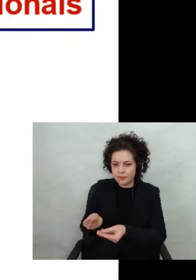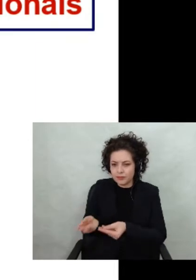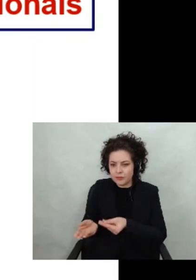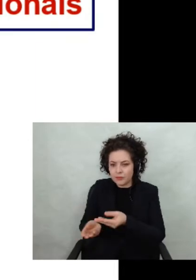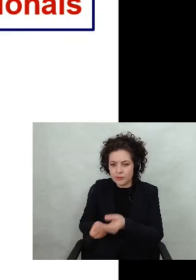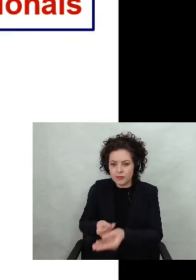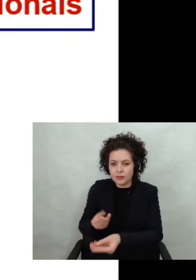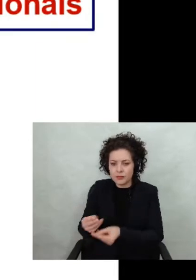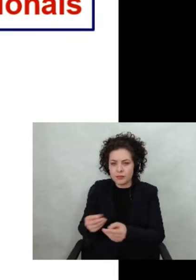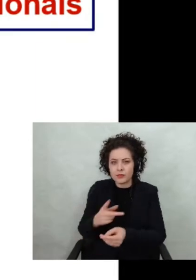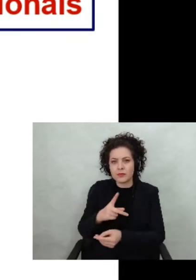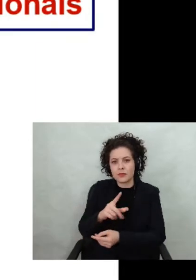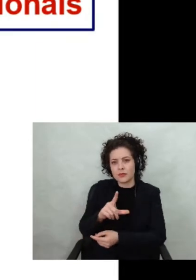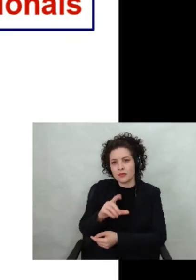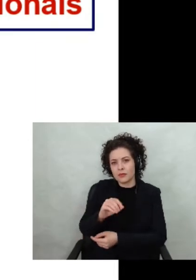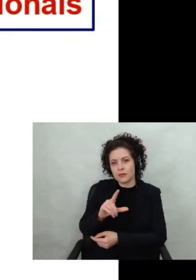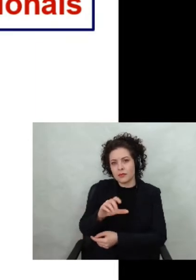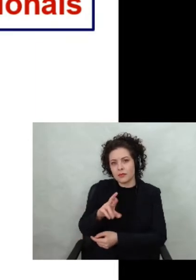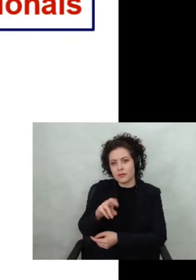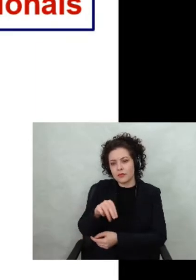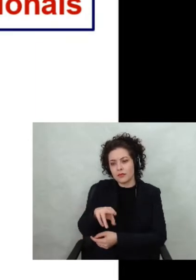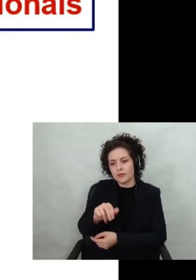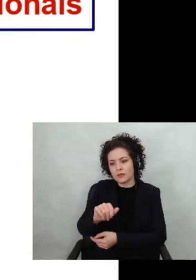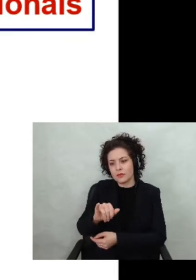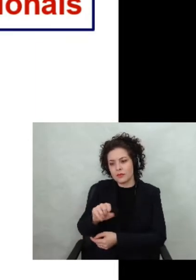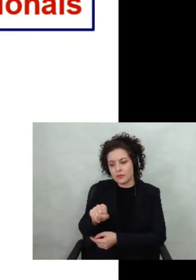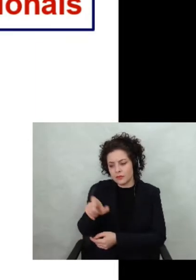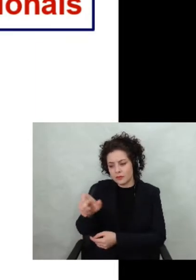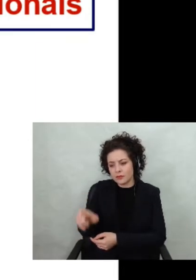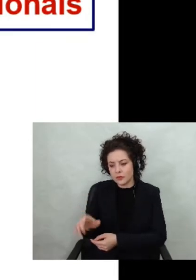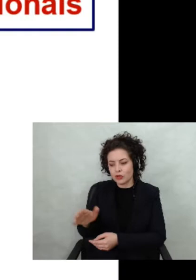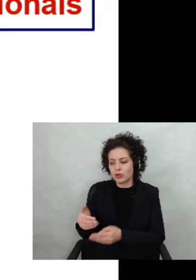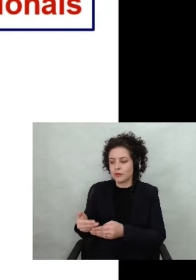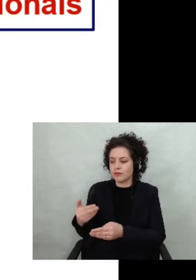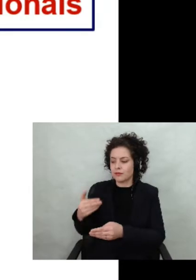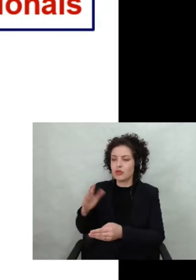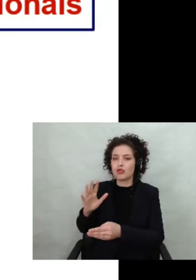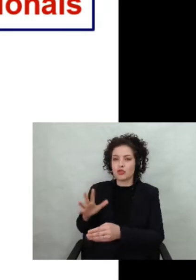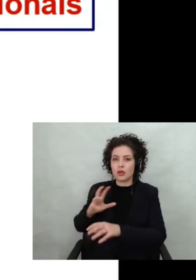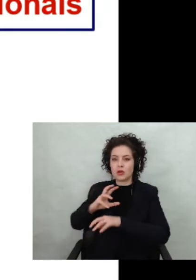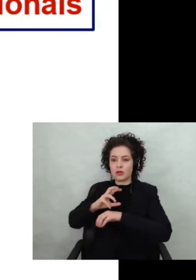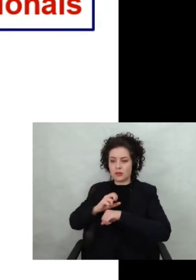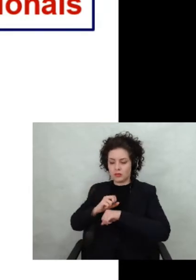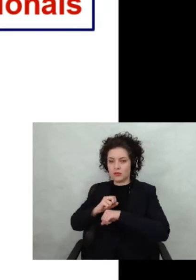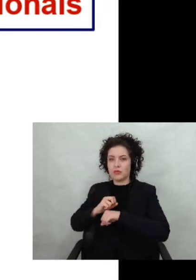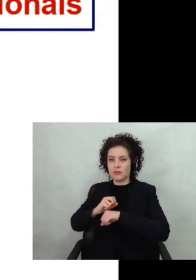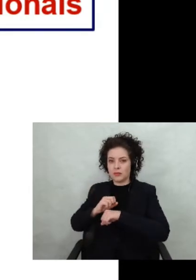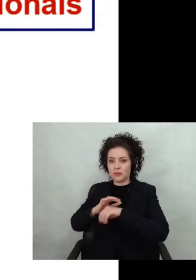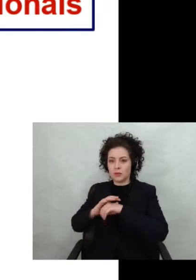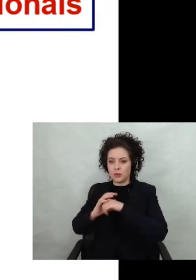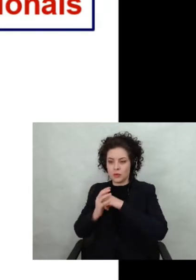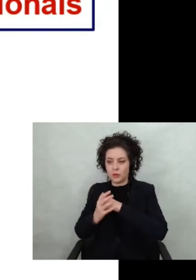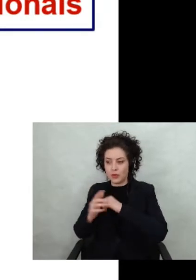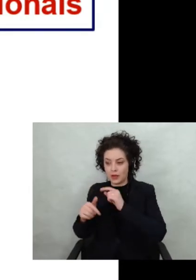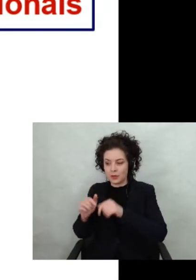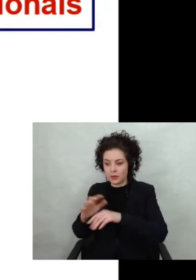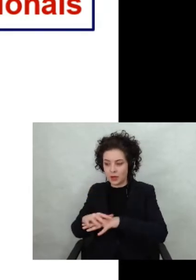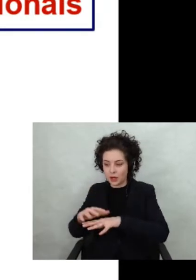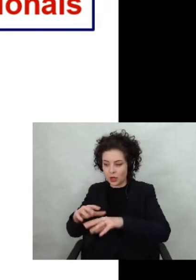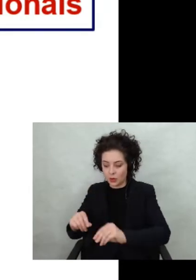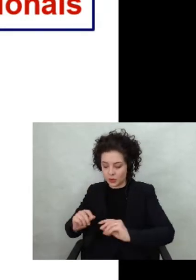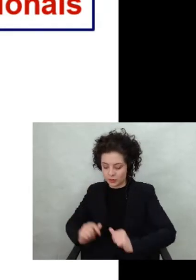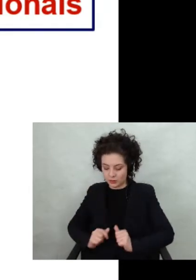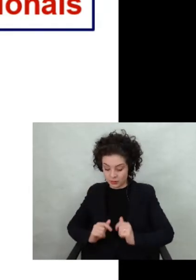policlonais de indivíduos que estiveram doentes, que tiveram a doença, que se recuperaram e depois podem ser doadores desse plasma que